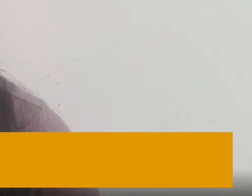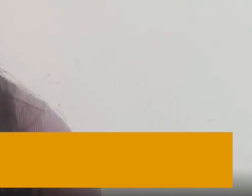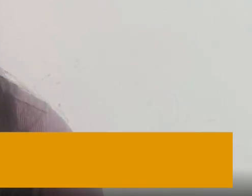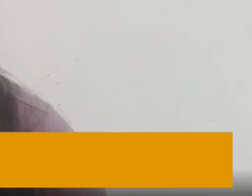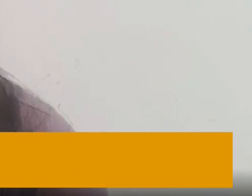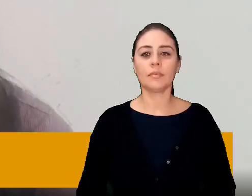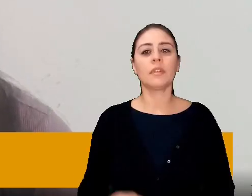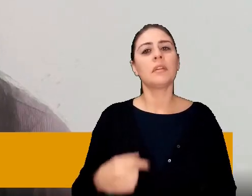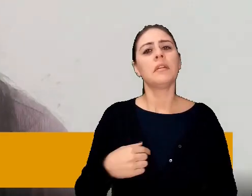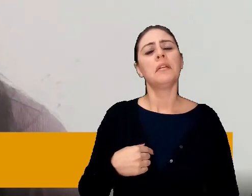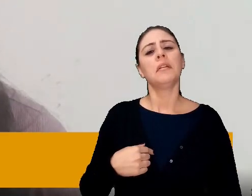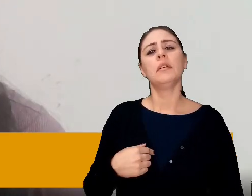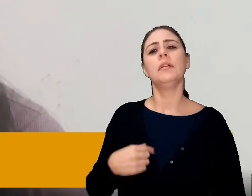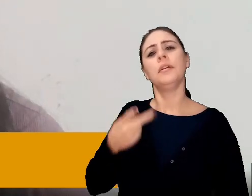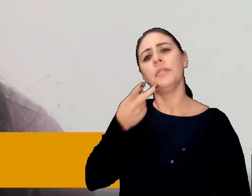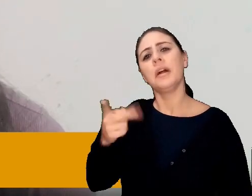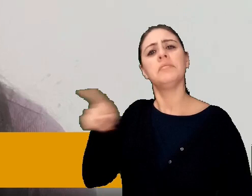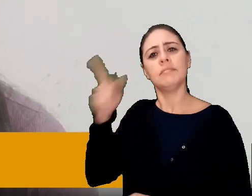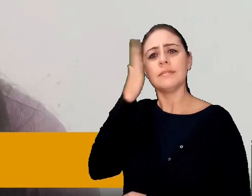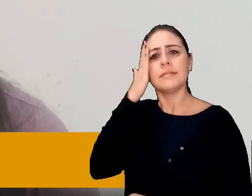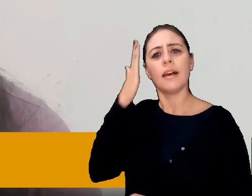por que ela sabe falar, mas ela não fala.